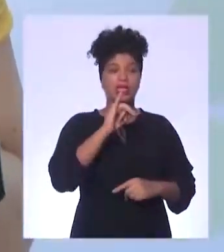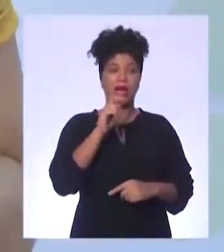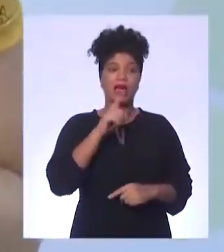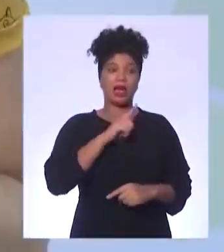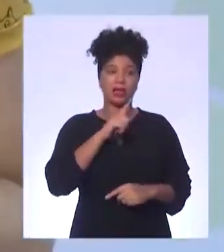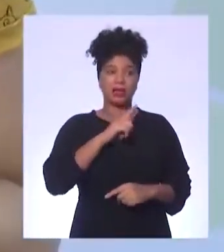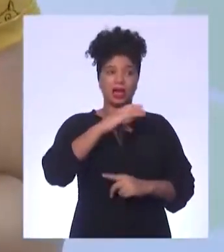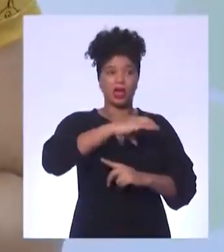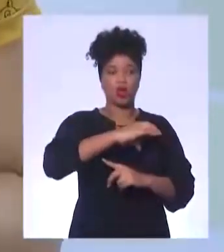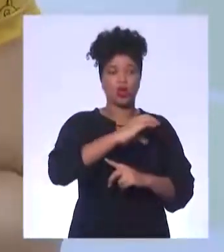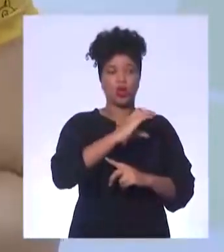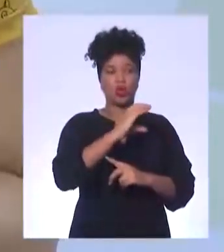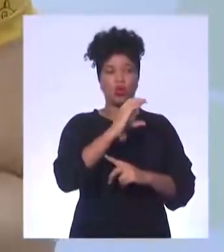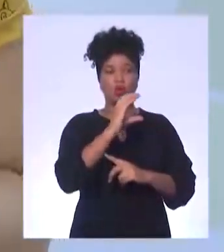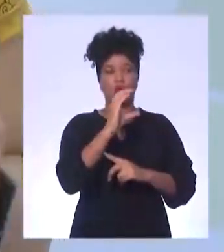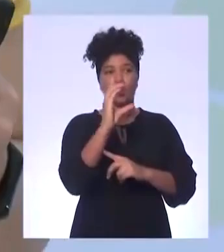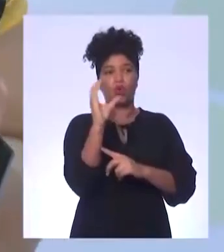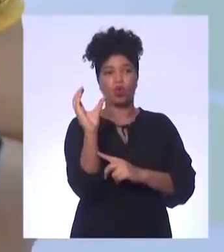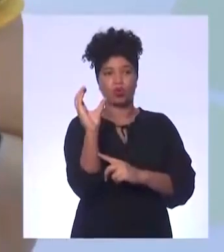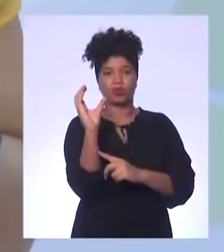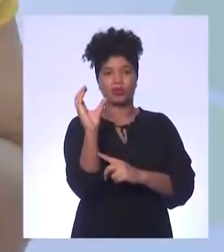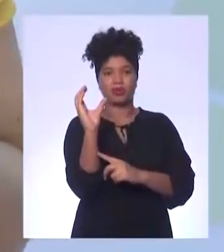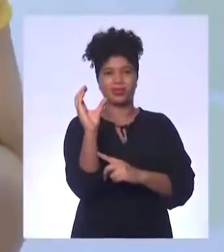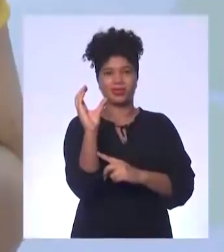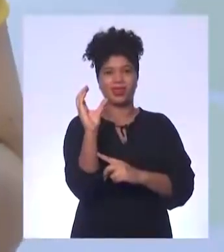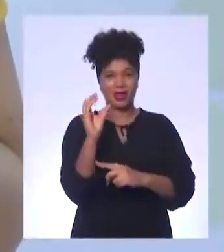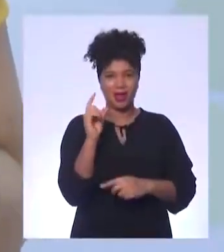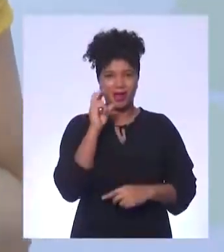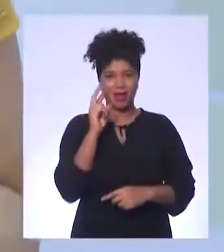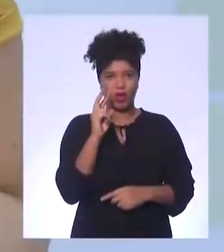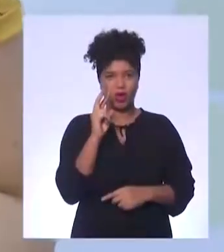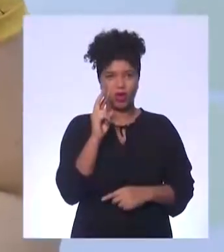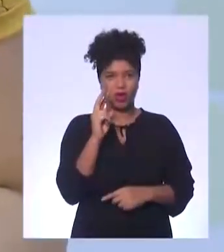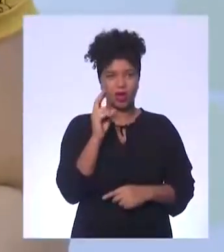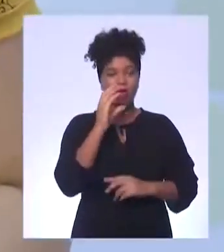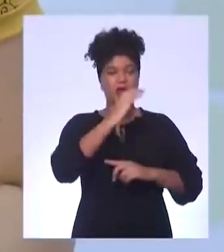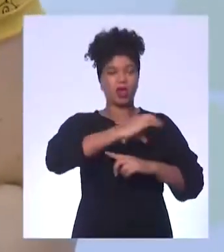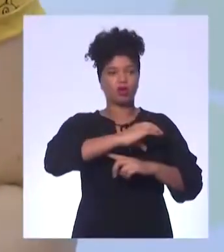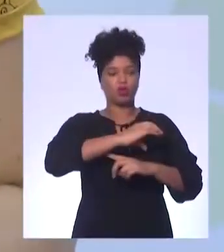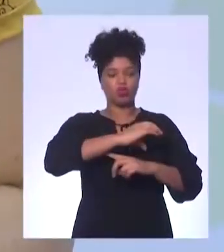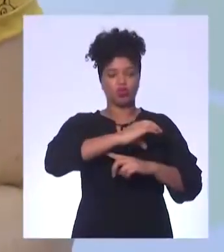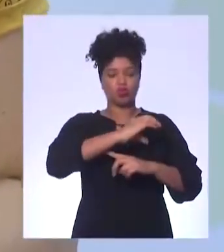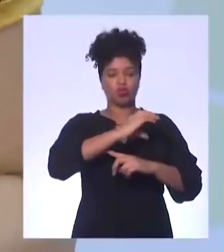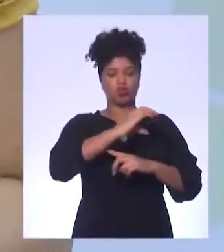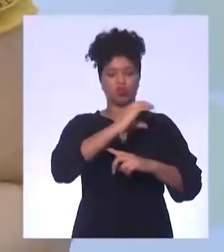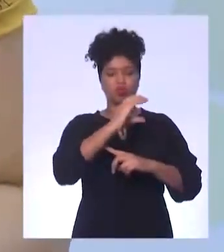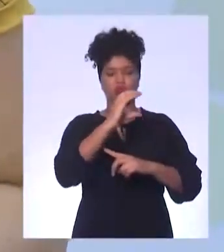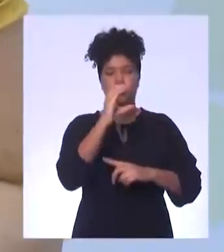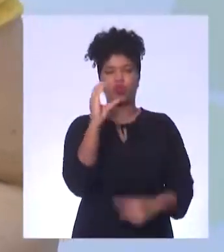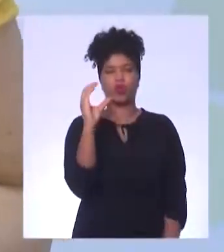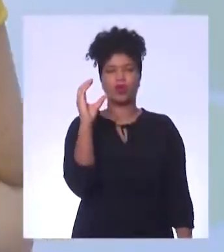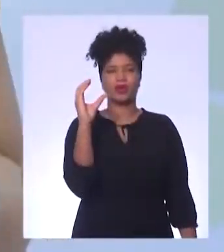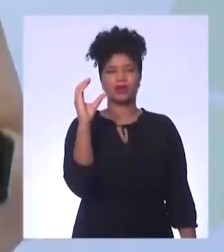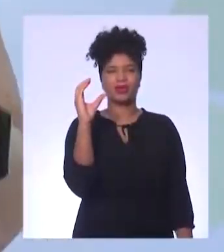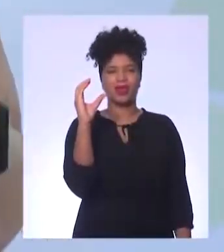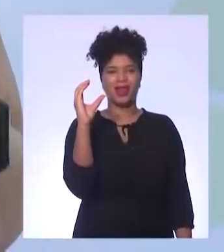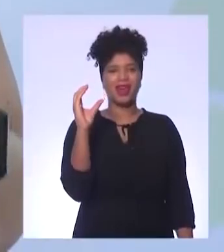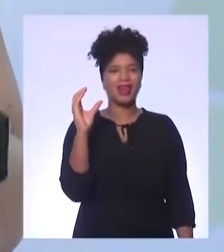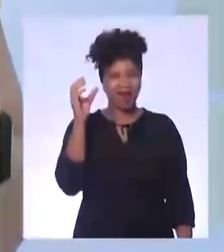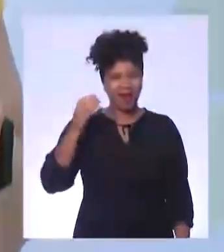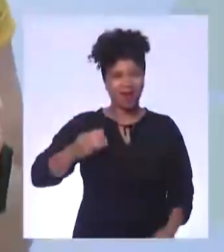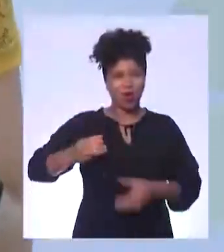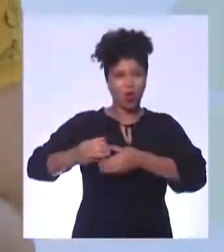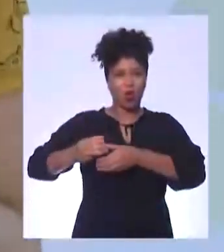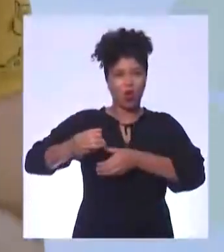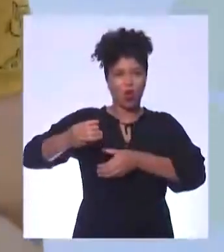na horizontal, ela vai ficar na vertical. Então, aquele biquinho que está aqui na horizontal, ele vai ficar aqui para cima. É isso que a gente vai fazer lá. Um